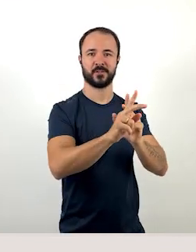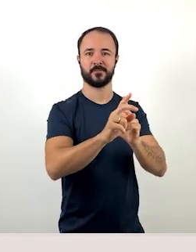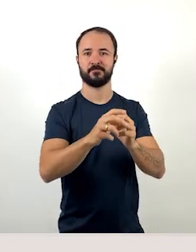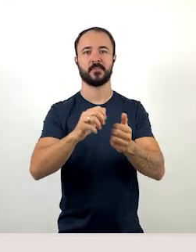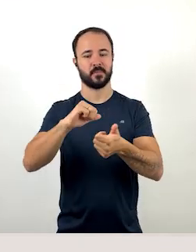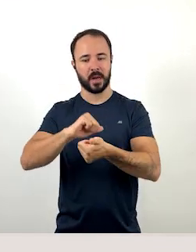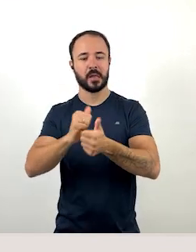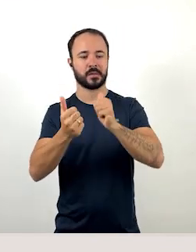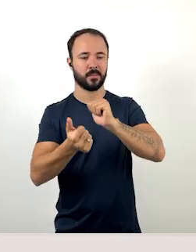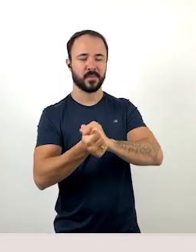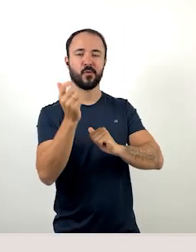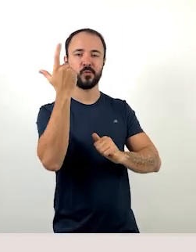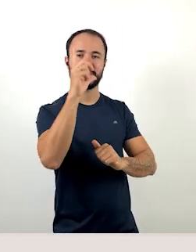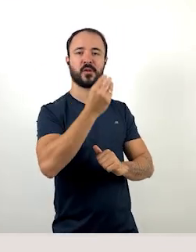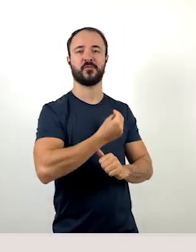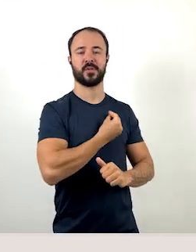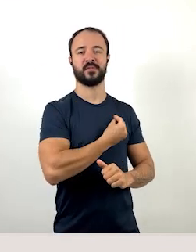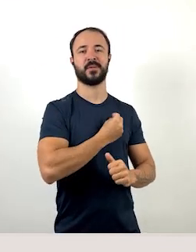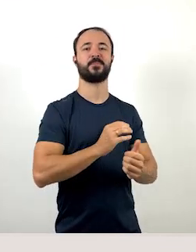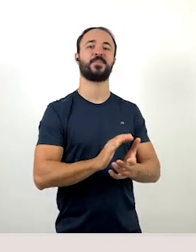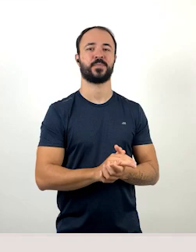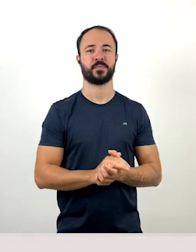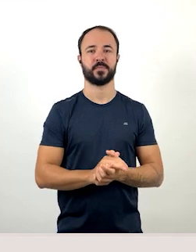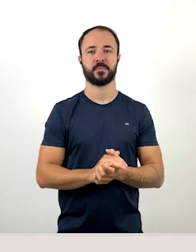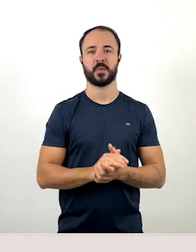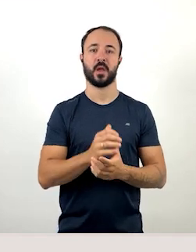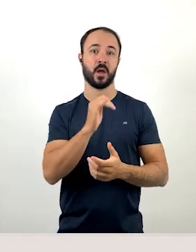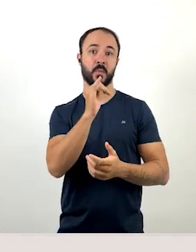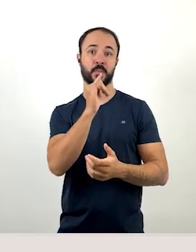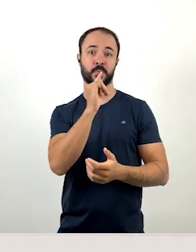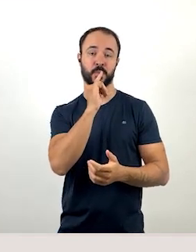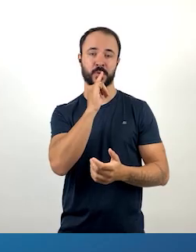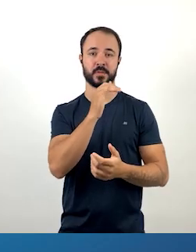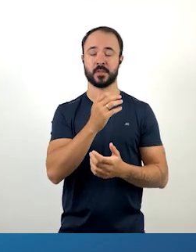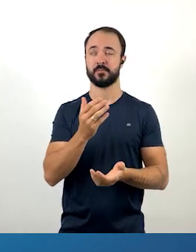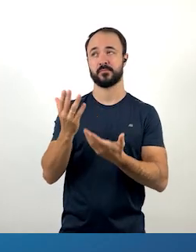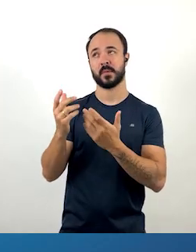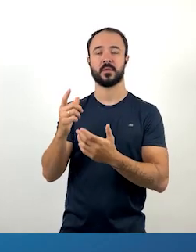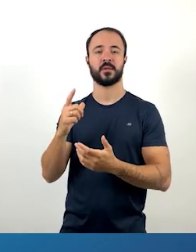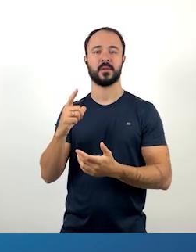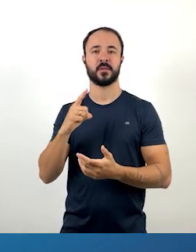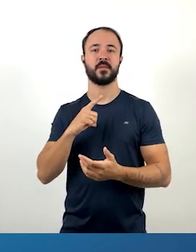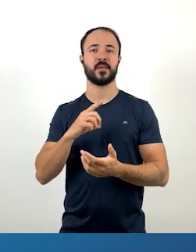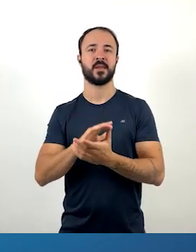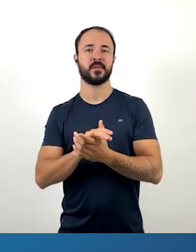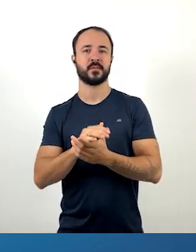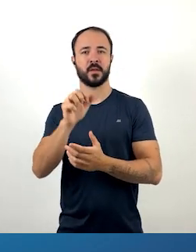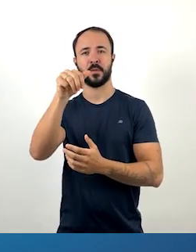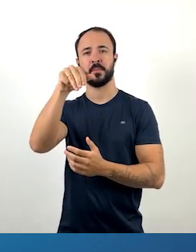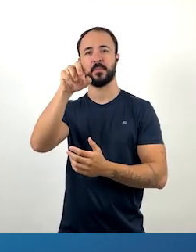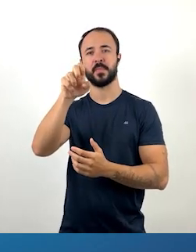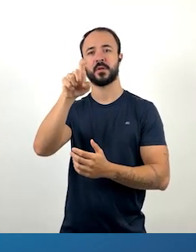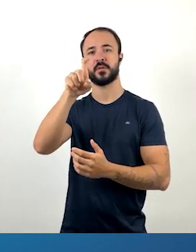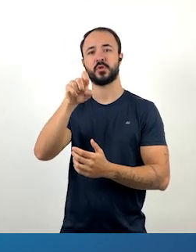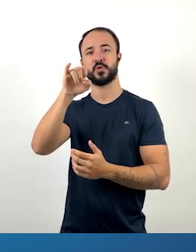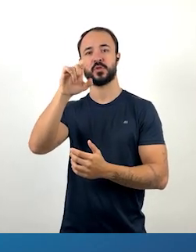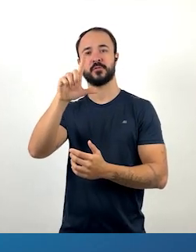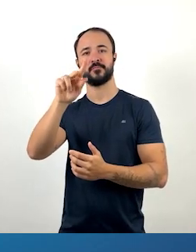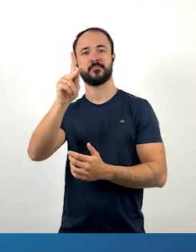de espécies invasoras no Brasil. Mexilhão dourado, trazido por navios. Esse